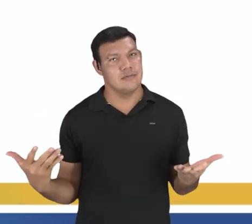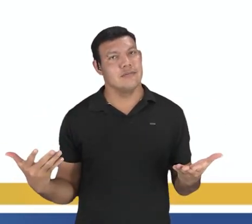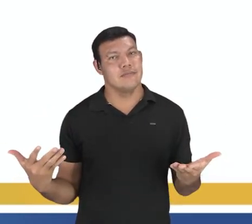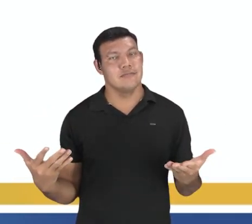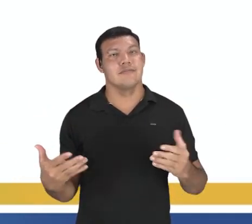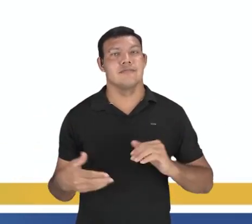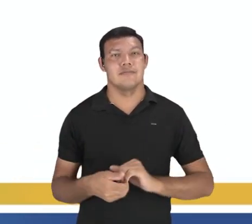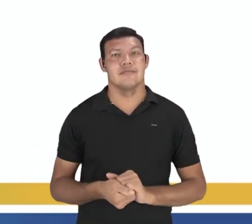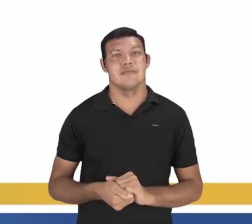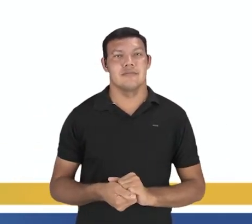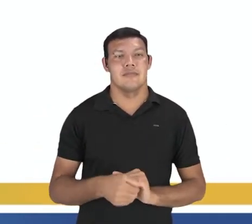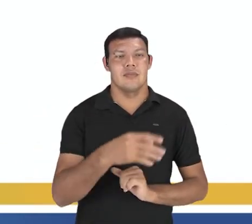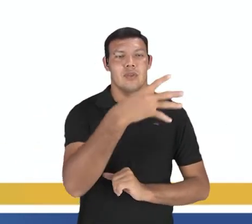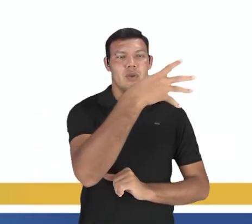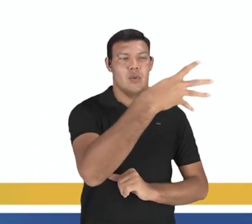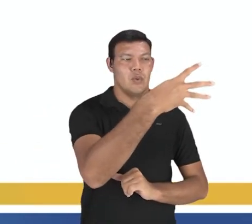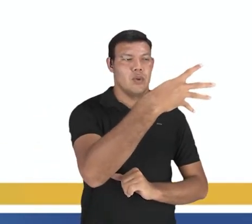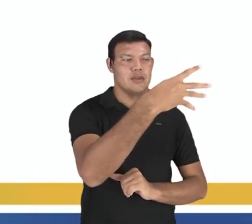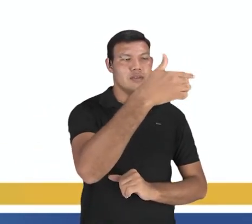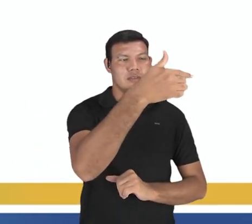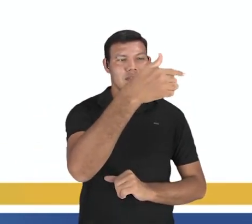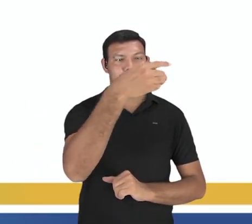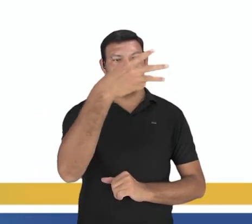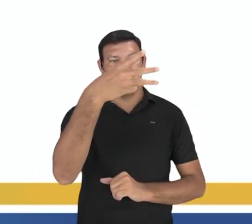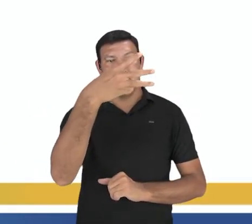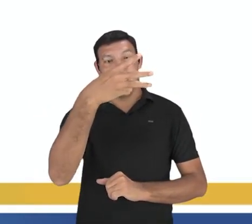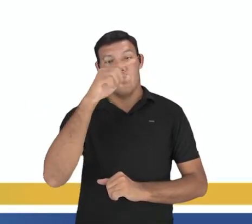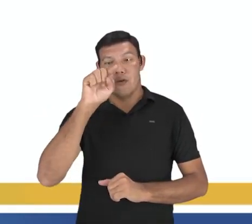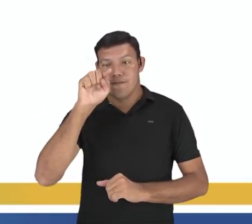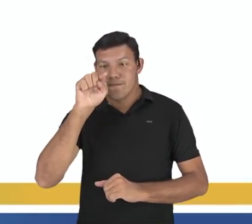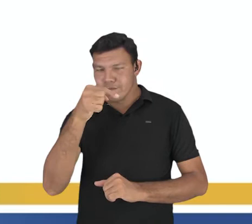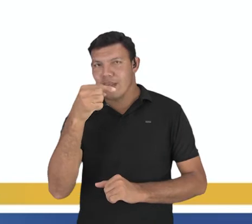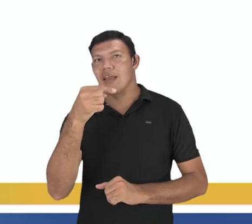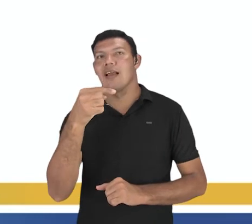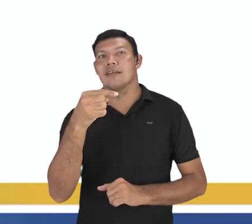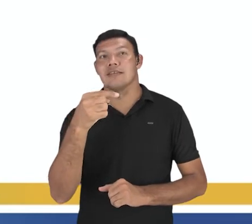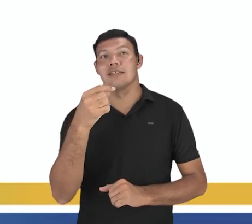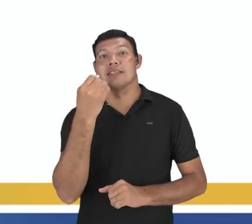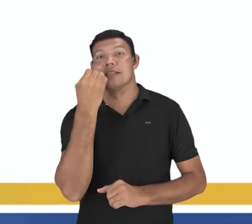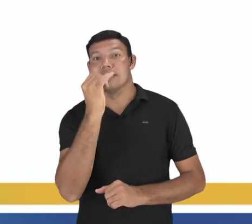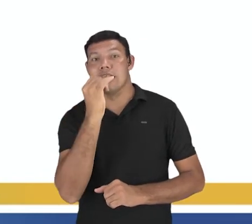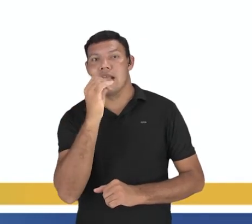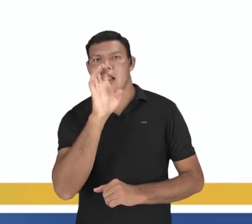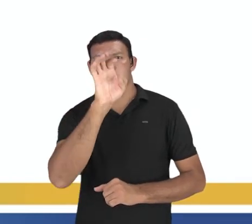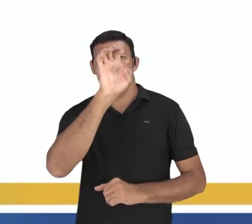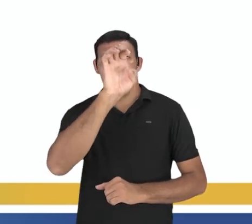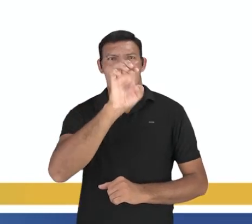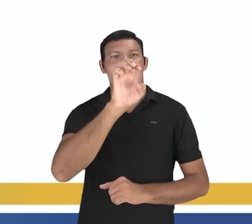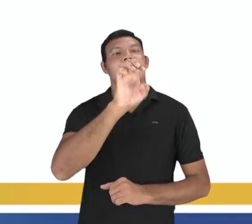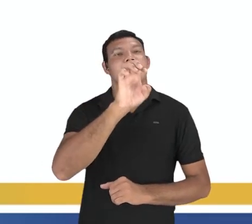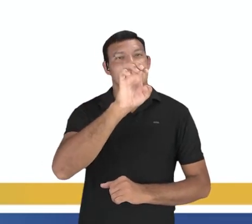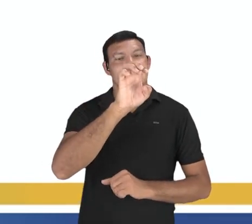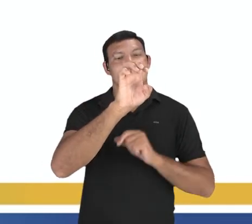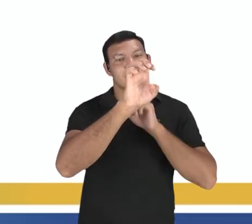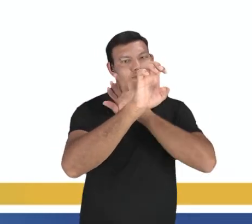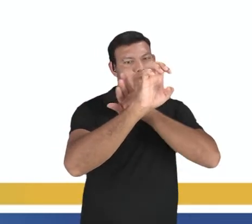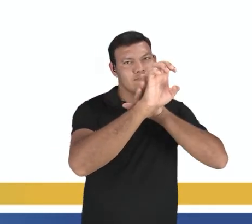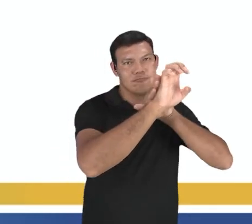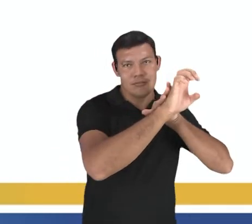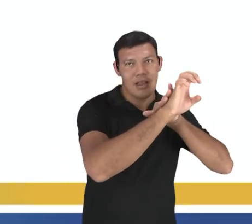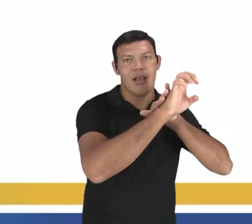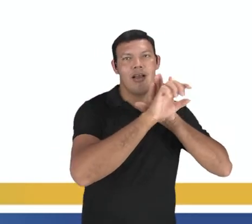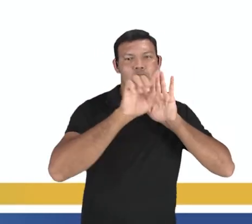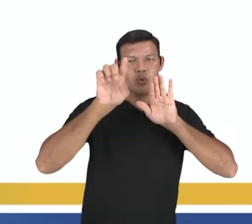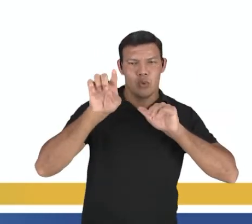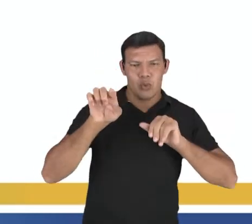é após o 3 ela tá ali no final do três se eu quero mandar para a esquerda Então me ver vai fazer isso